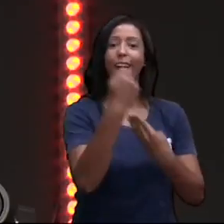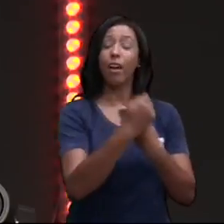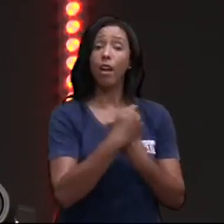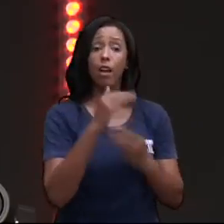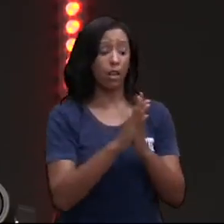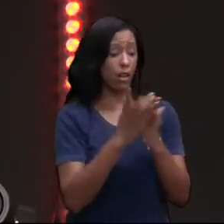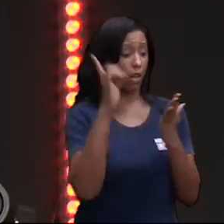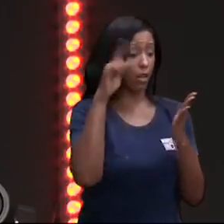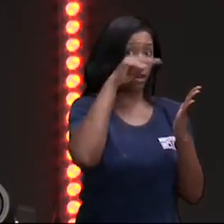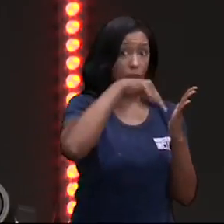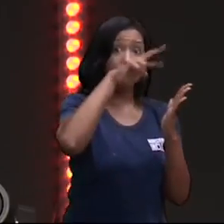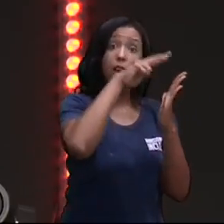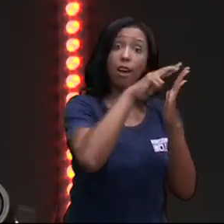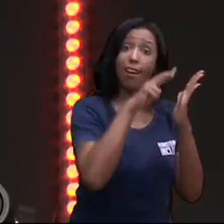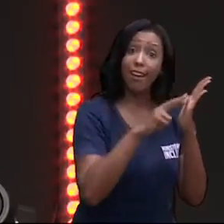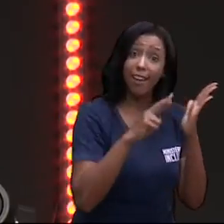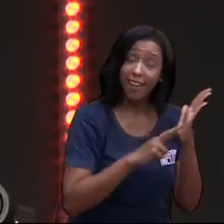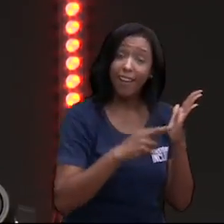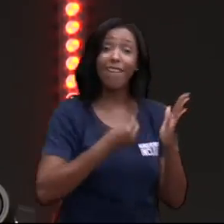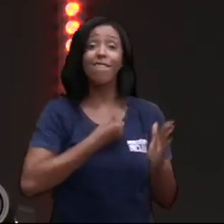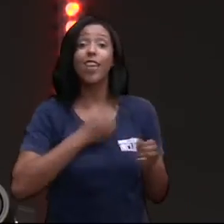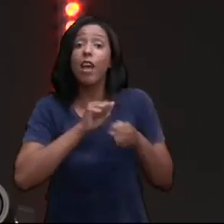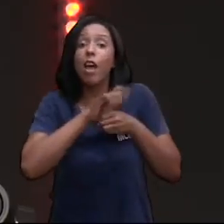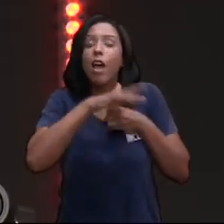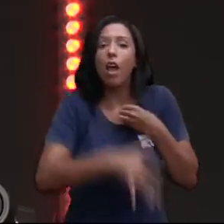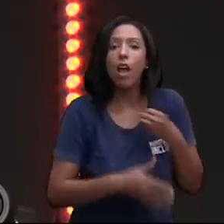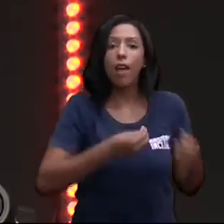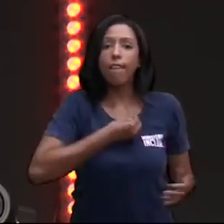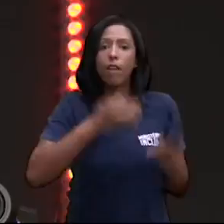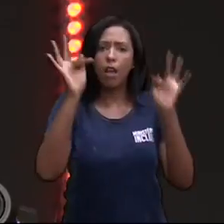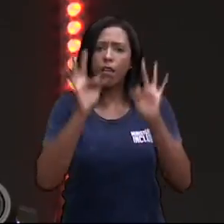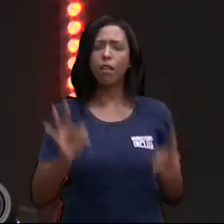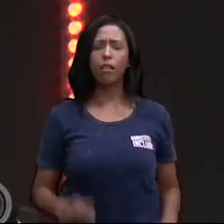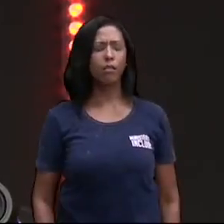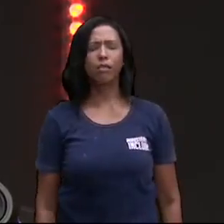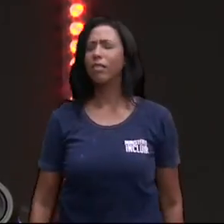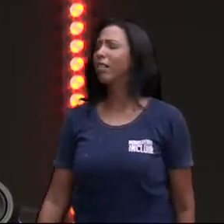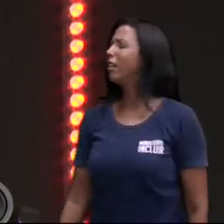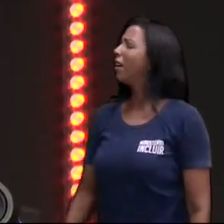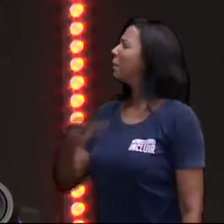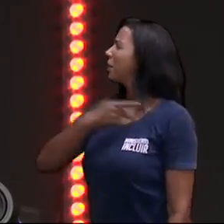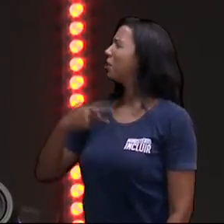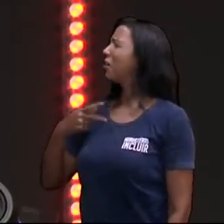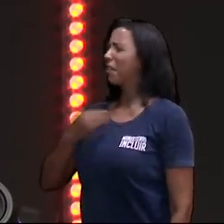regra para uma vida feliz pastor há como voltar muito feliz eu moro no bairro pobre